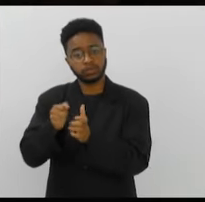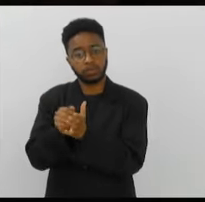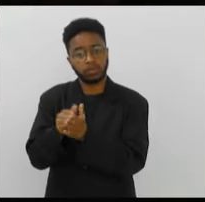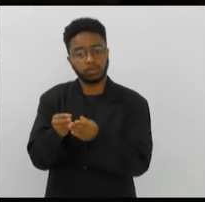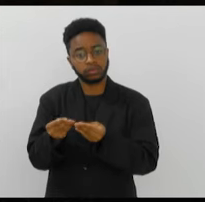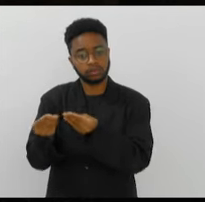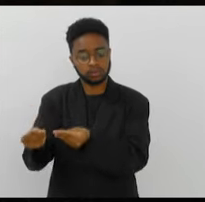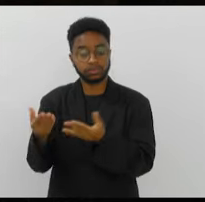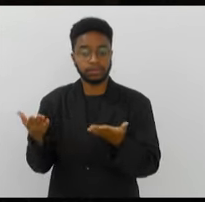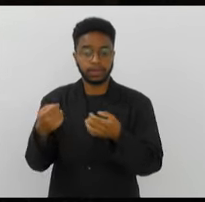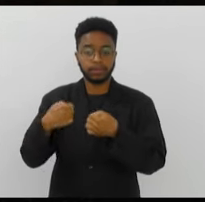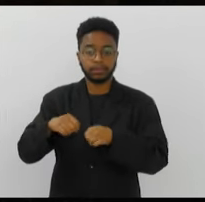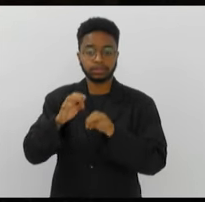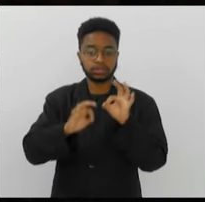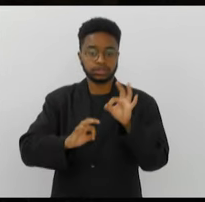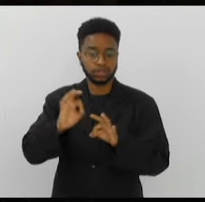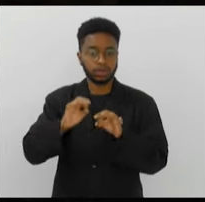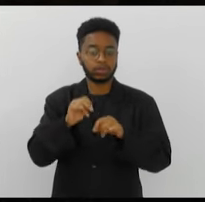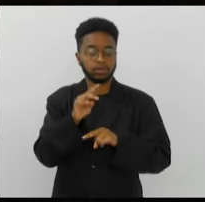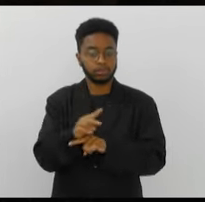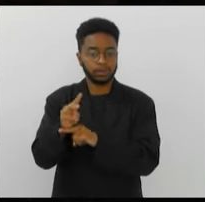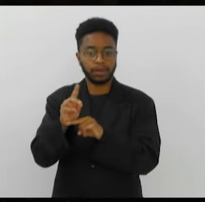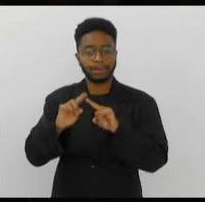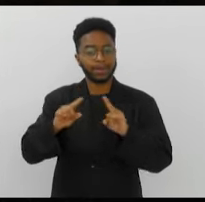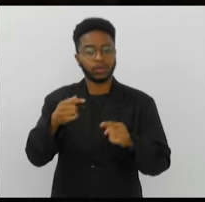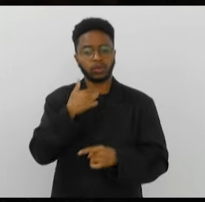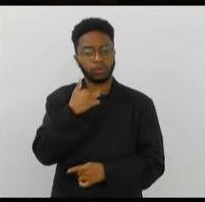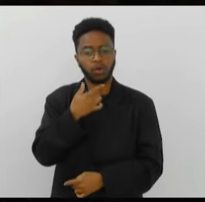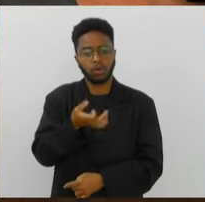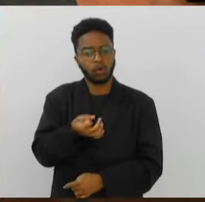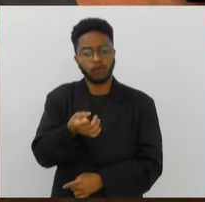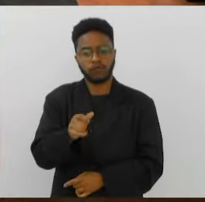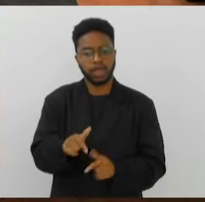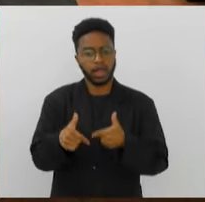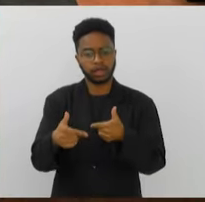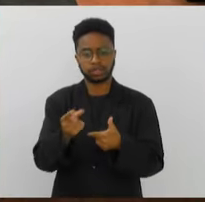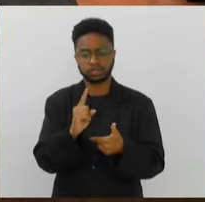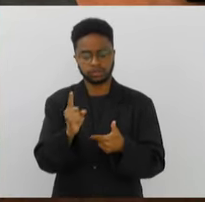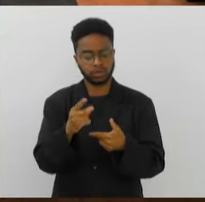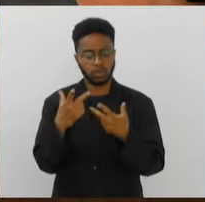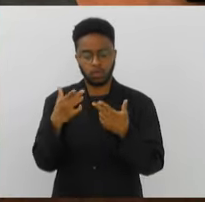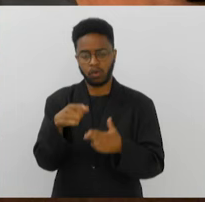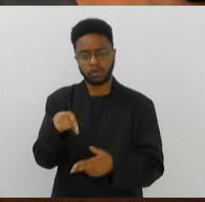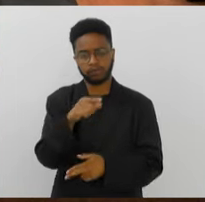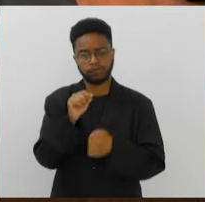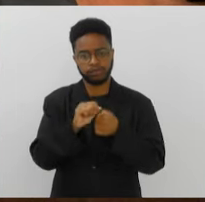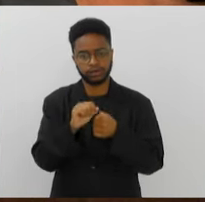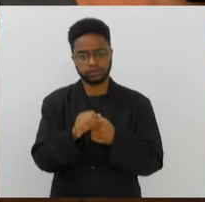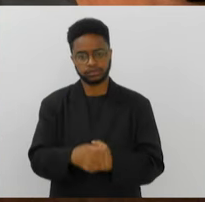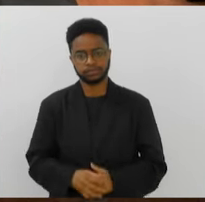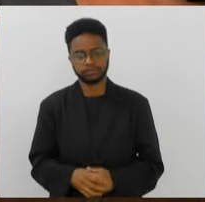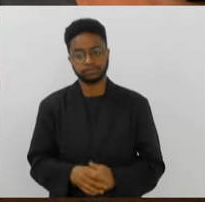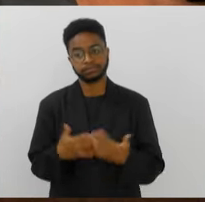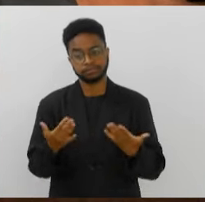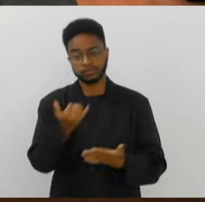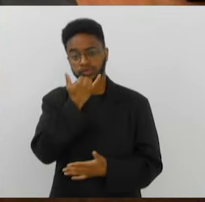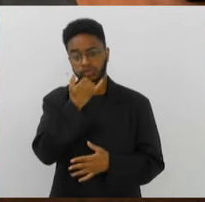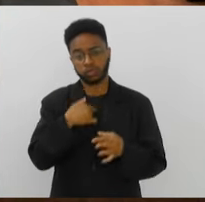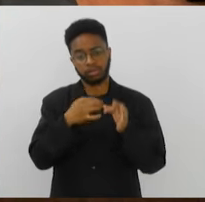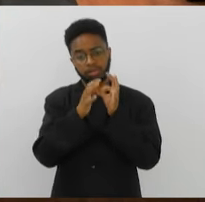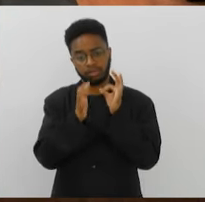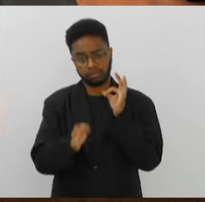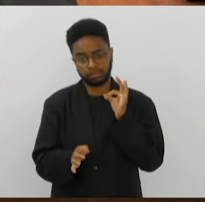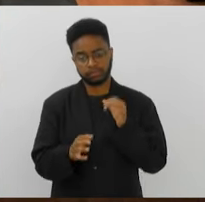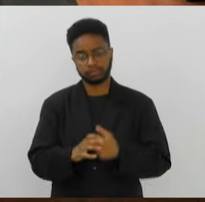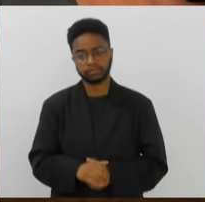tem que zelar pelo ordenamento, mas sem essa covardia que se faz. Sem essa covardia que eles fazem. Então, assim, desculpa tomar o seu tempo.